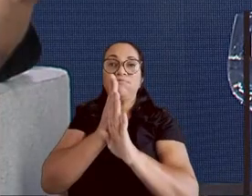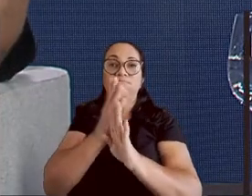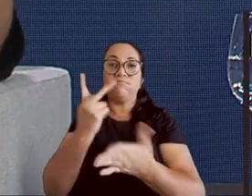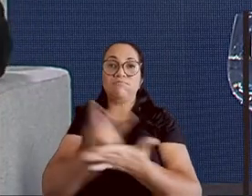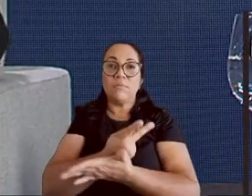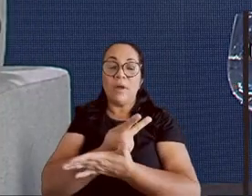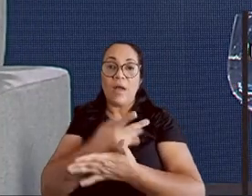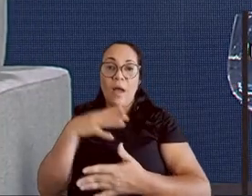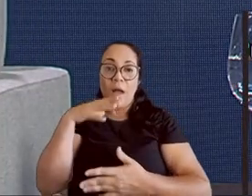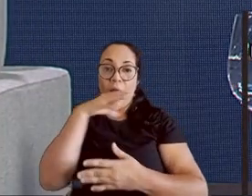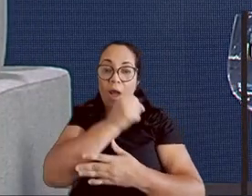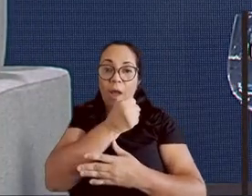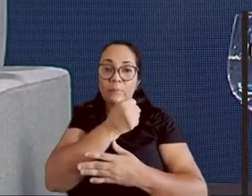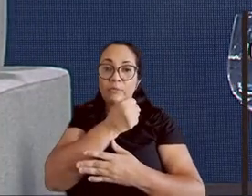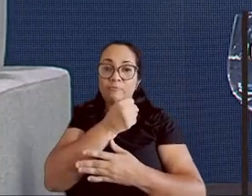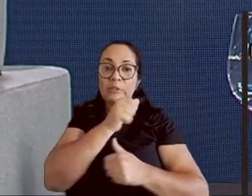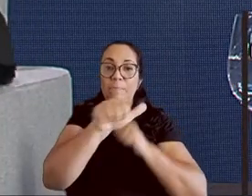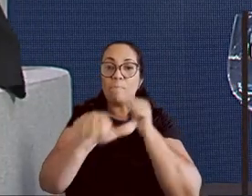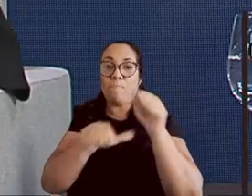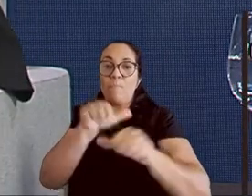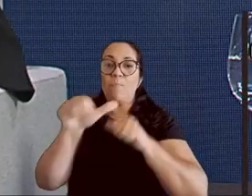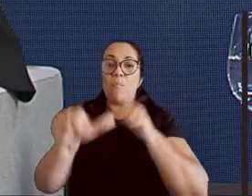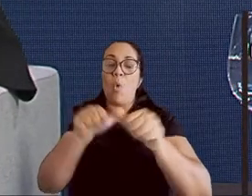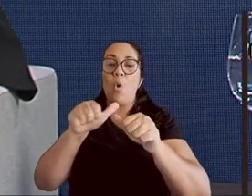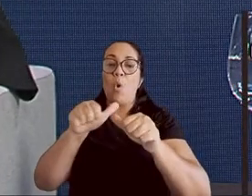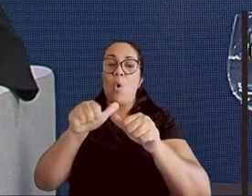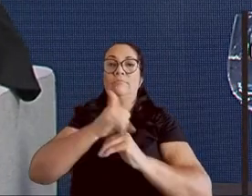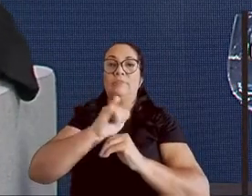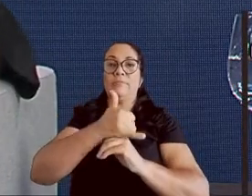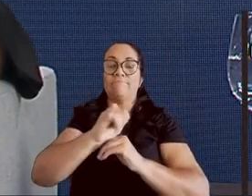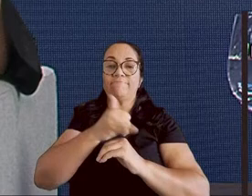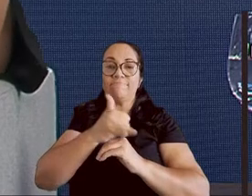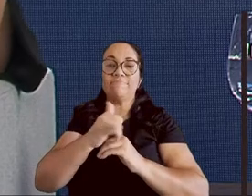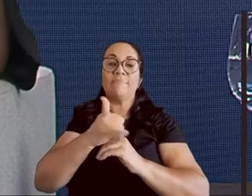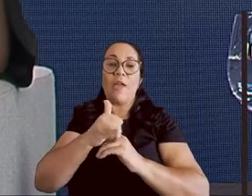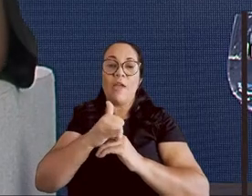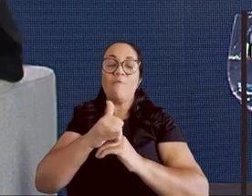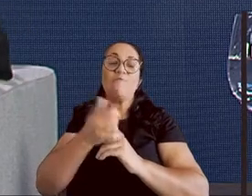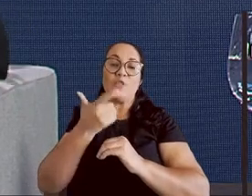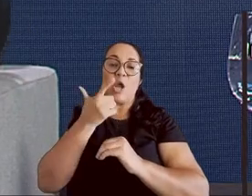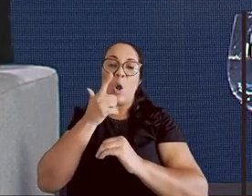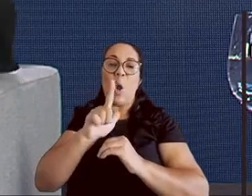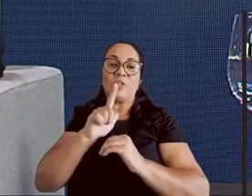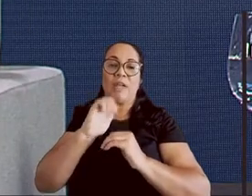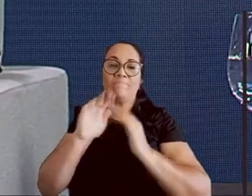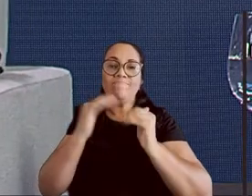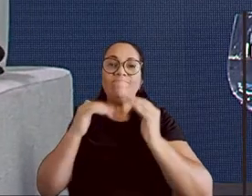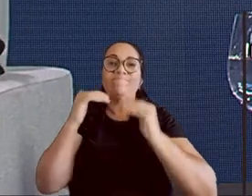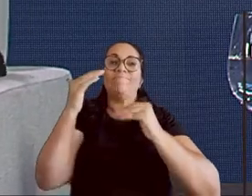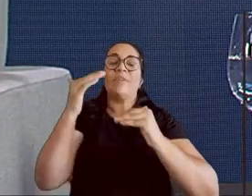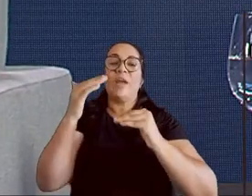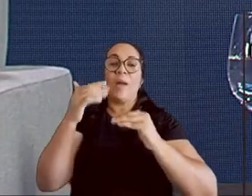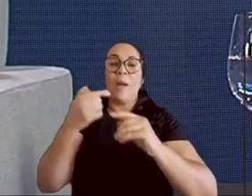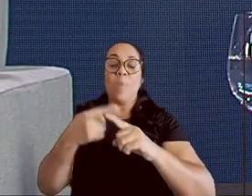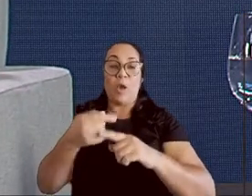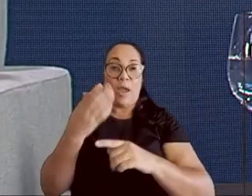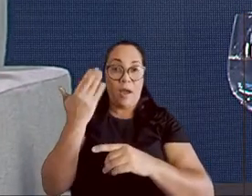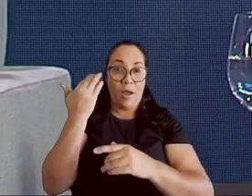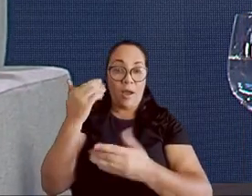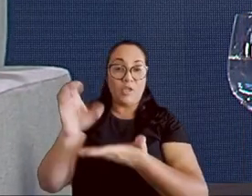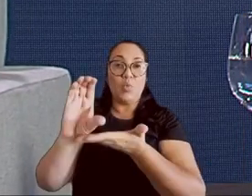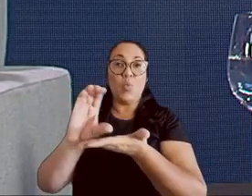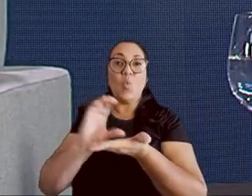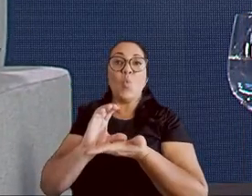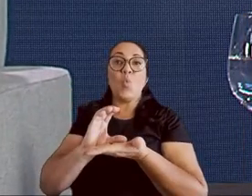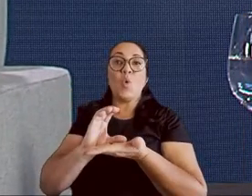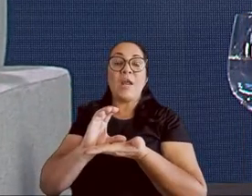posição adequada em termos de tamanho você pode conseguir sair dele né porque antigamente o crédito ele tinha esse peso de uma vez que você comprou um